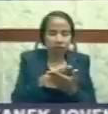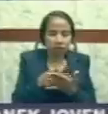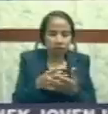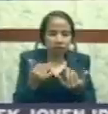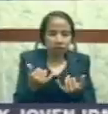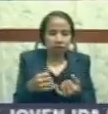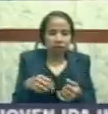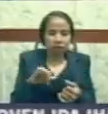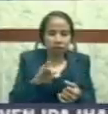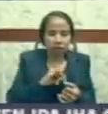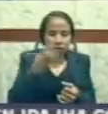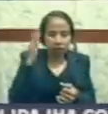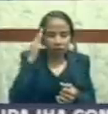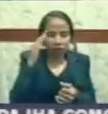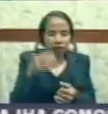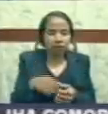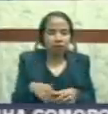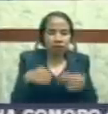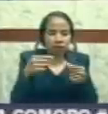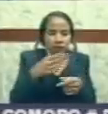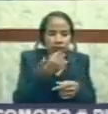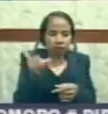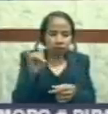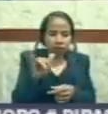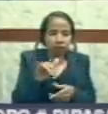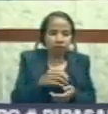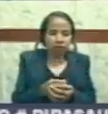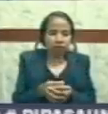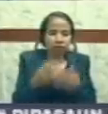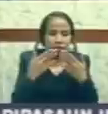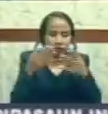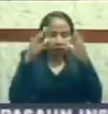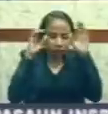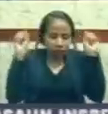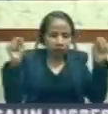da nem a caunia hanoi observação foi baita por sira. Obrigado, senhor presidente.